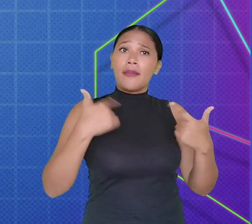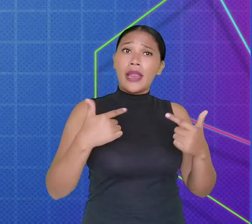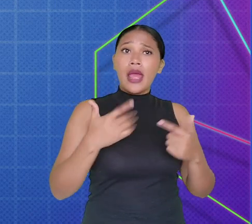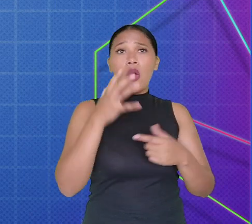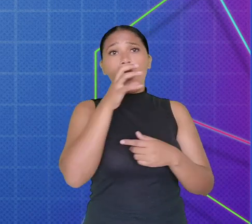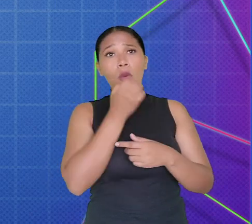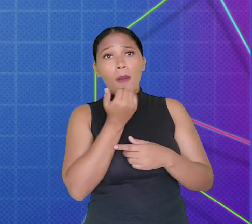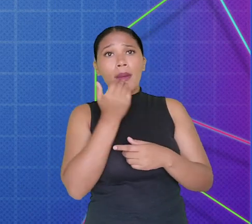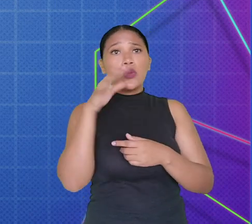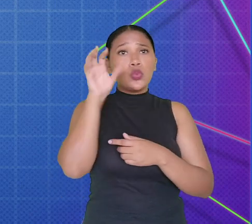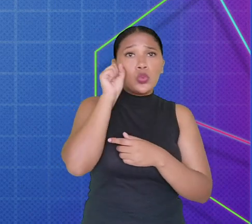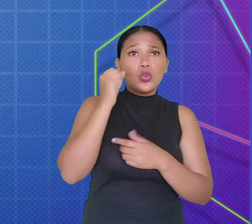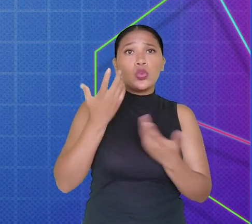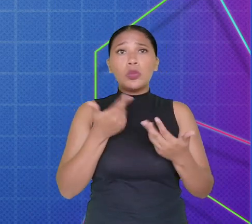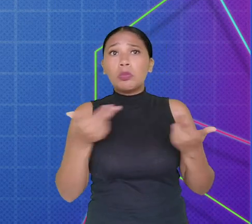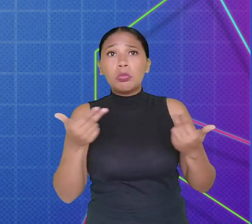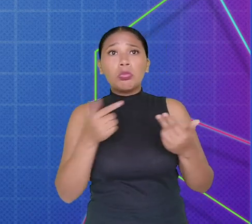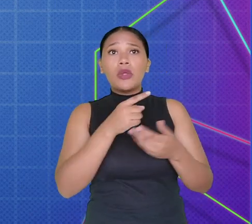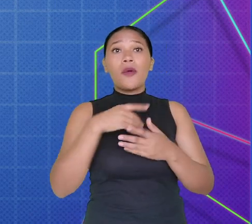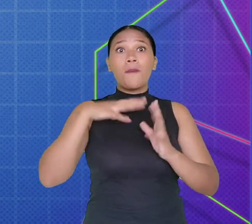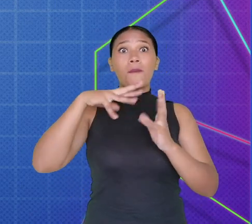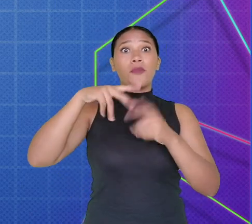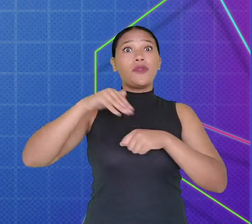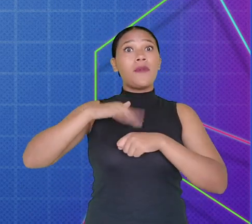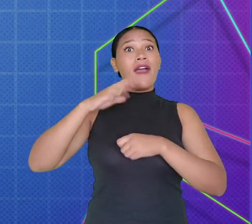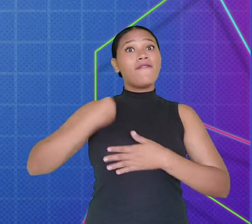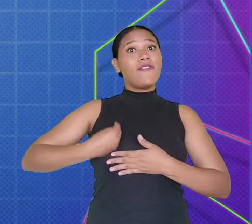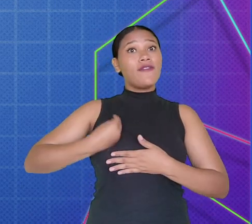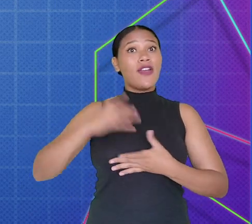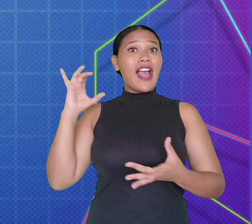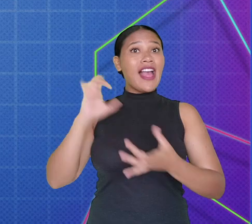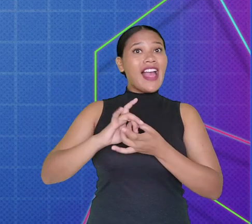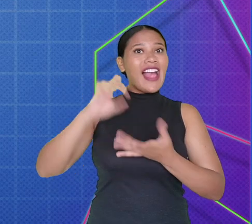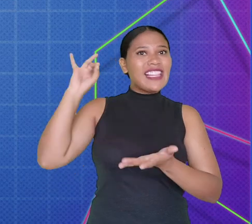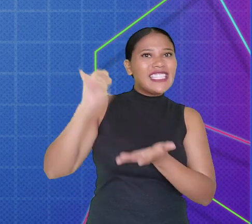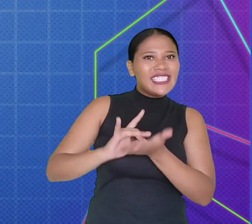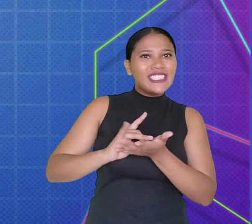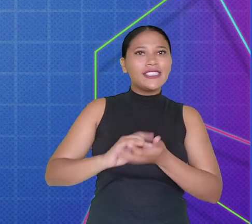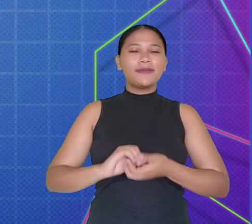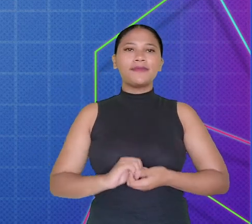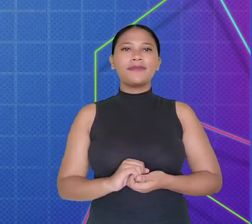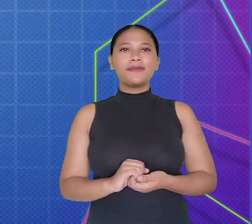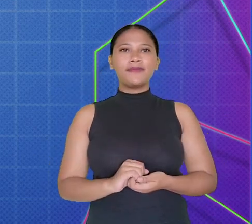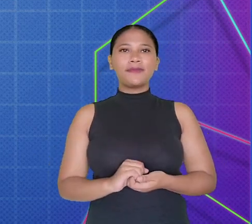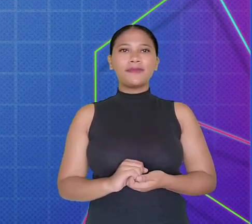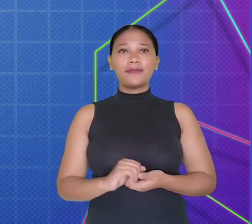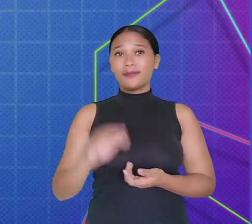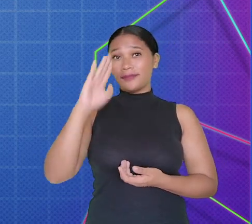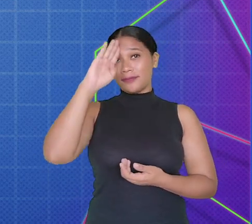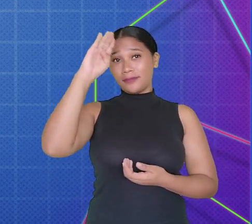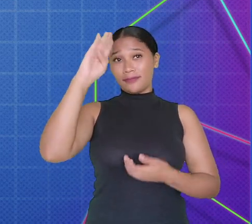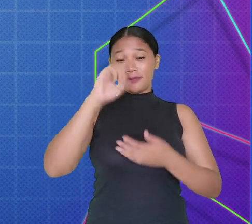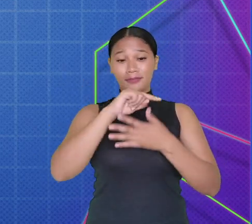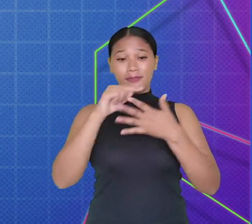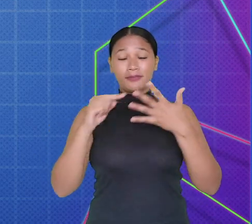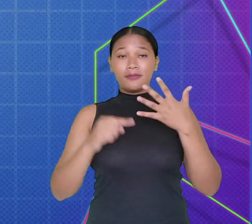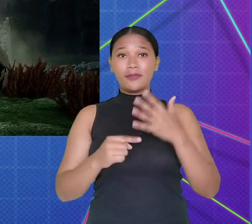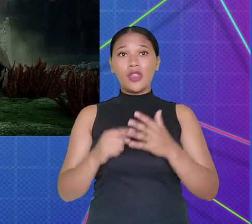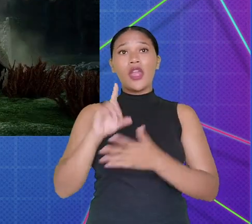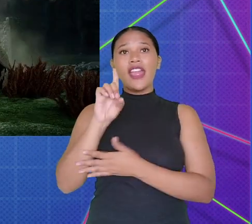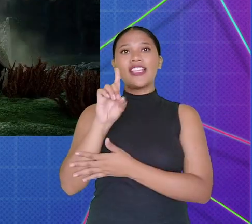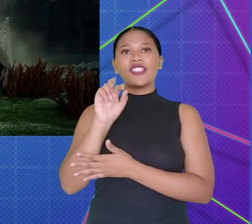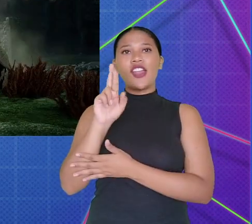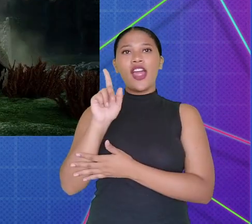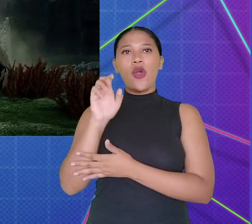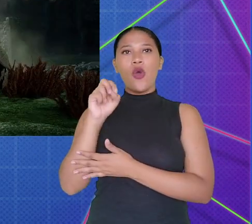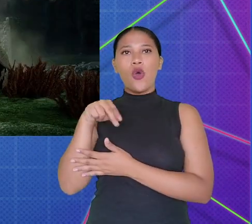como trabalhar, comer, dormir, o que ajuda a tornar o mundo do jogo mais vivo e realista. Uma das principais características de Dragon